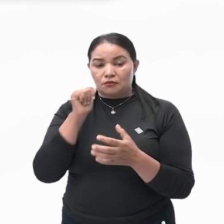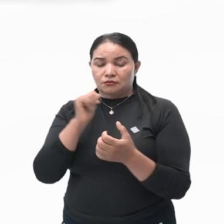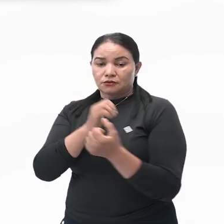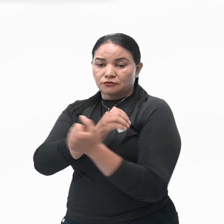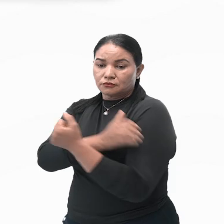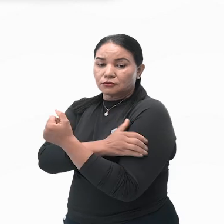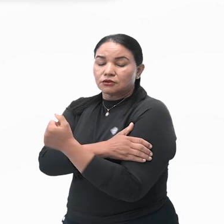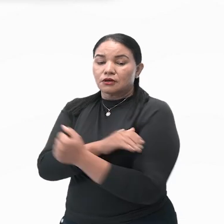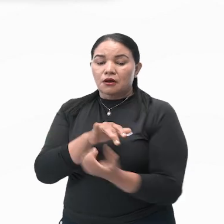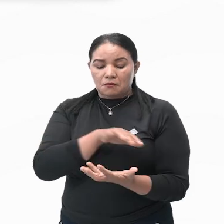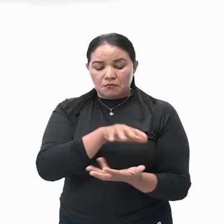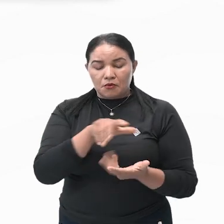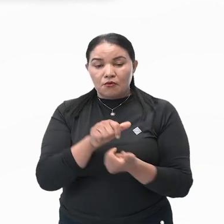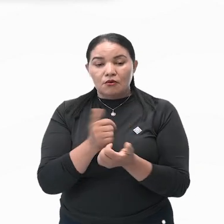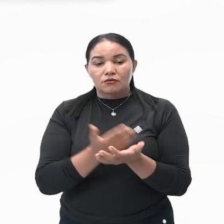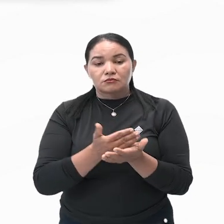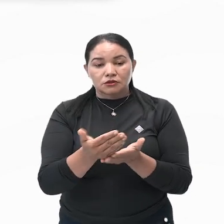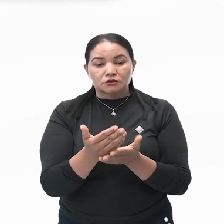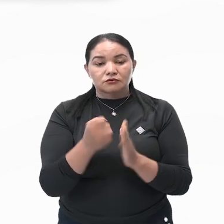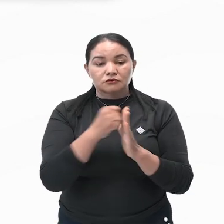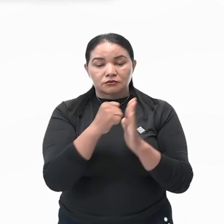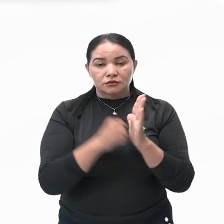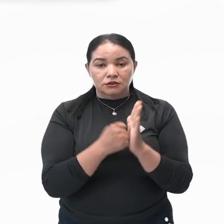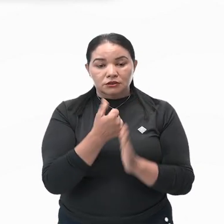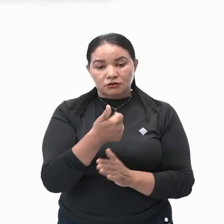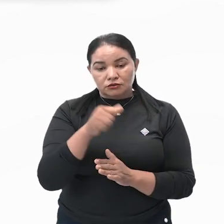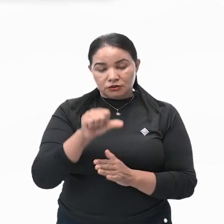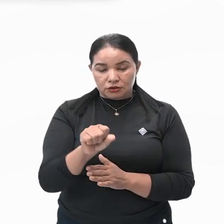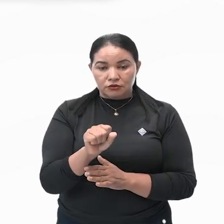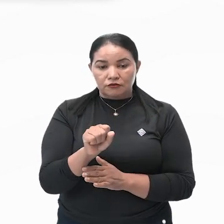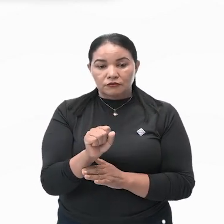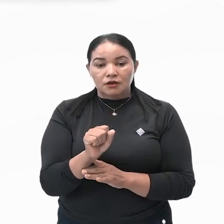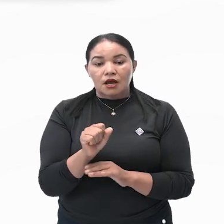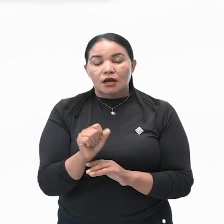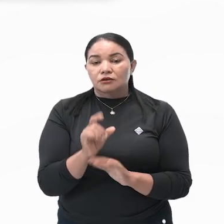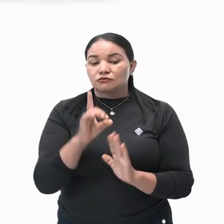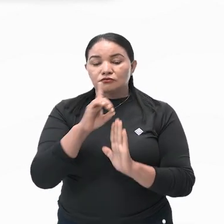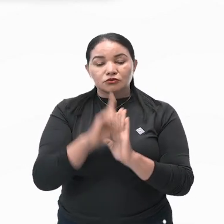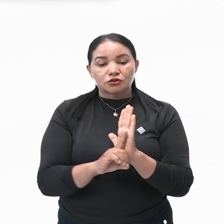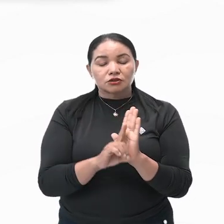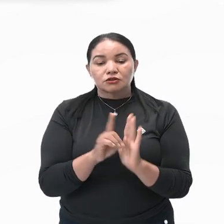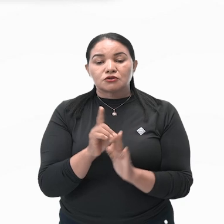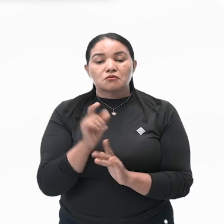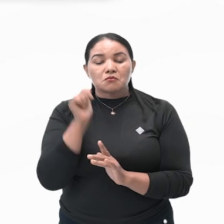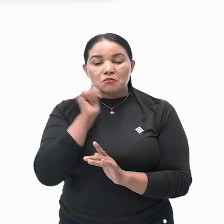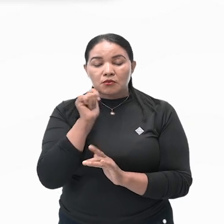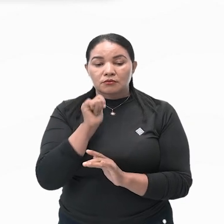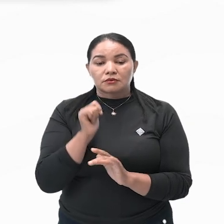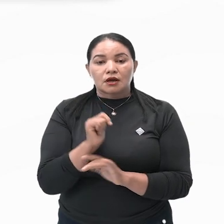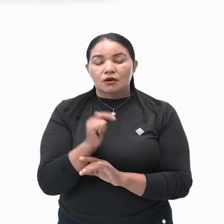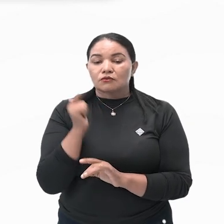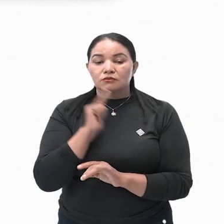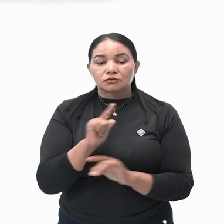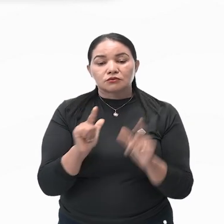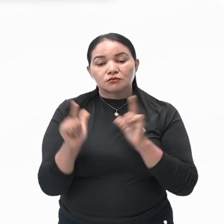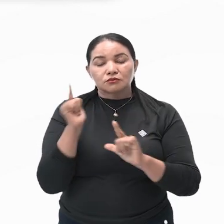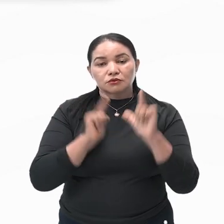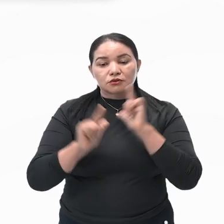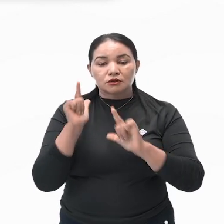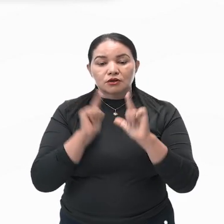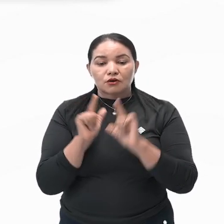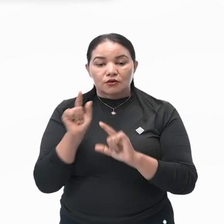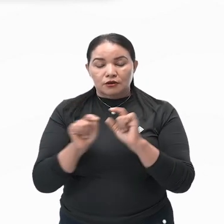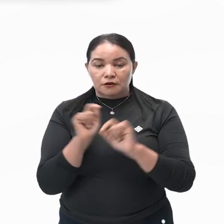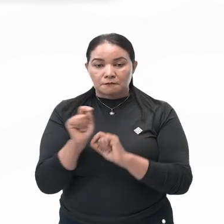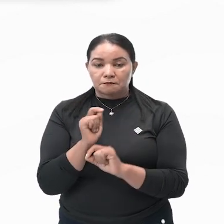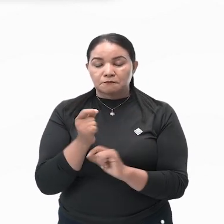mundial, né, ele começou no século XIX, lutando ali pelos direitos das mulheres. Conquistou o direito, as mulheres conquistaram ali o direito